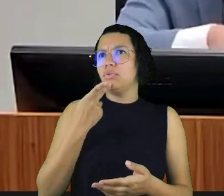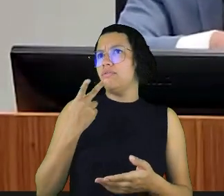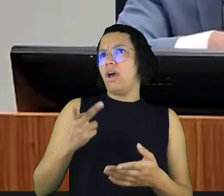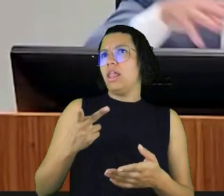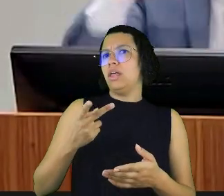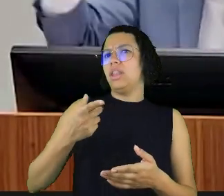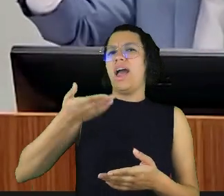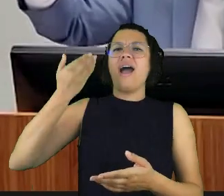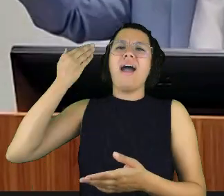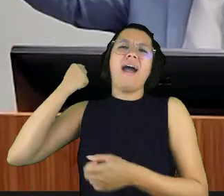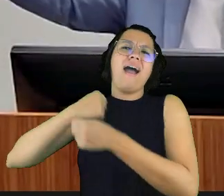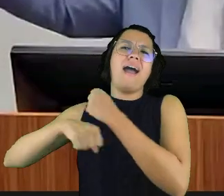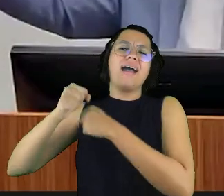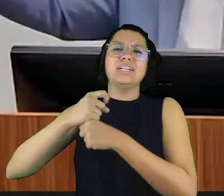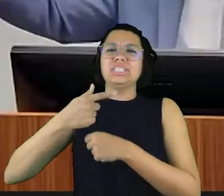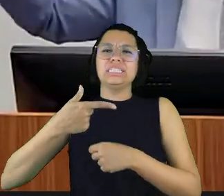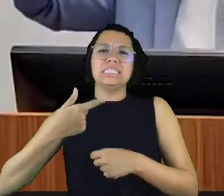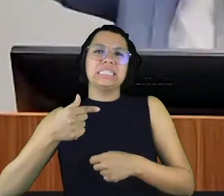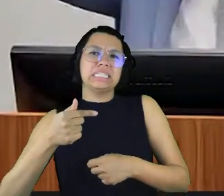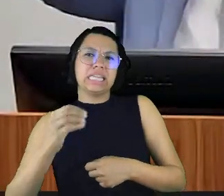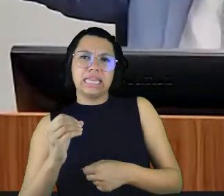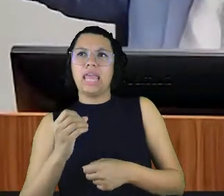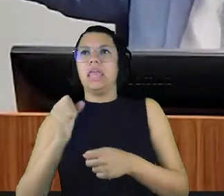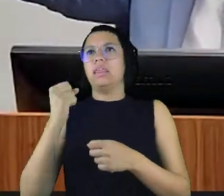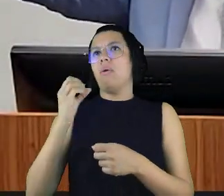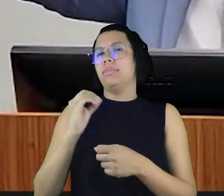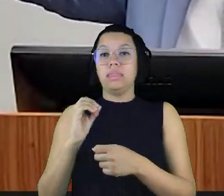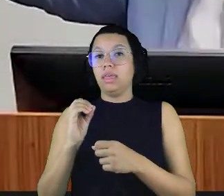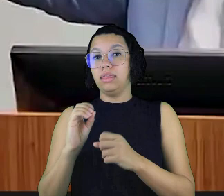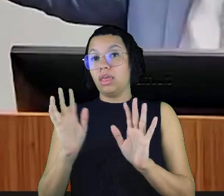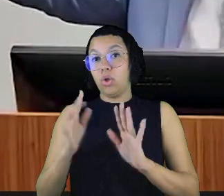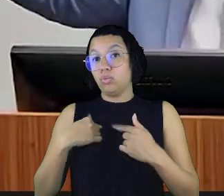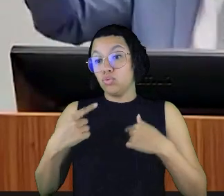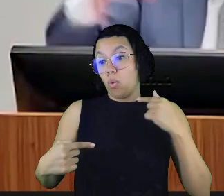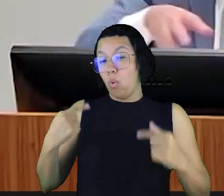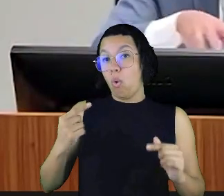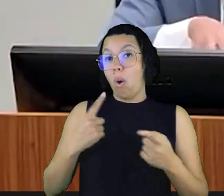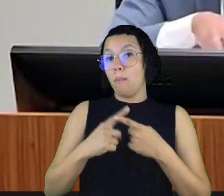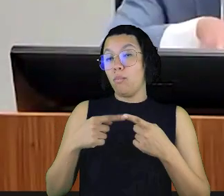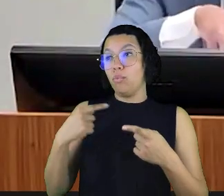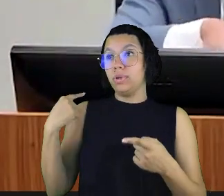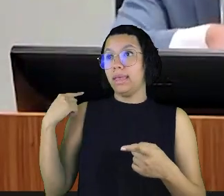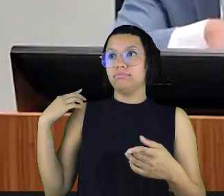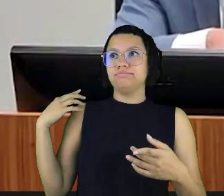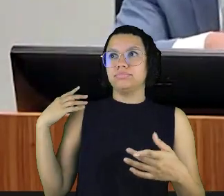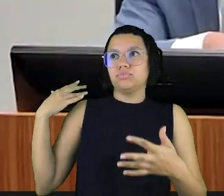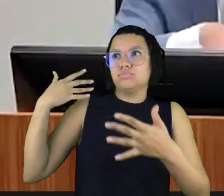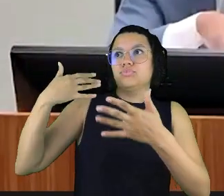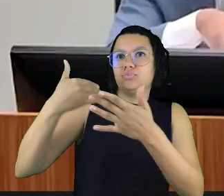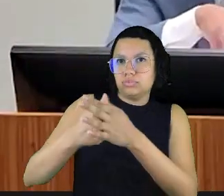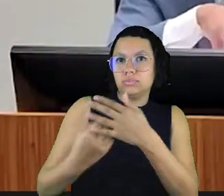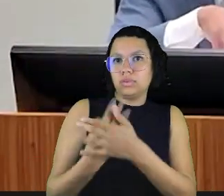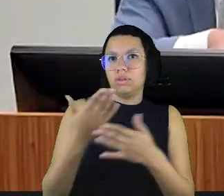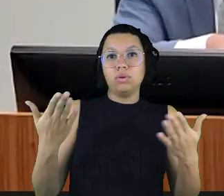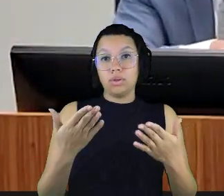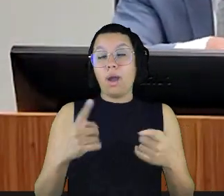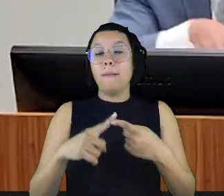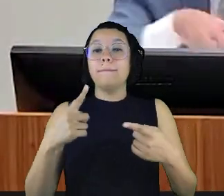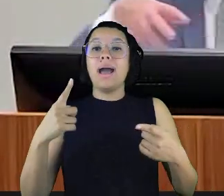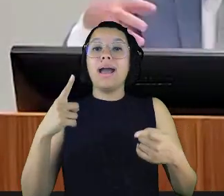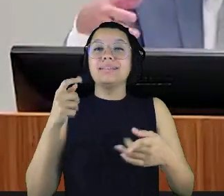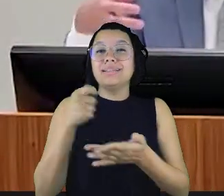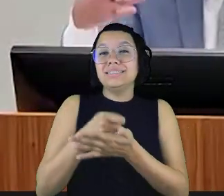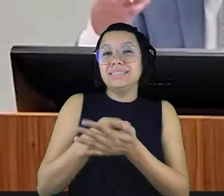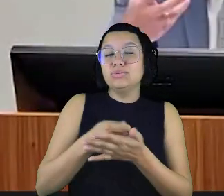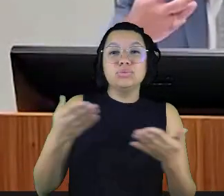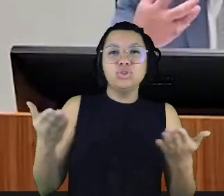execução fiscal, nada contra, pelo amor de Deus, porque as coisas vêm de algum lugar, não é? Mas a execução fiscal de hoje,